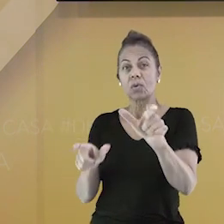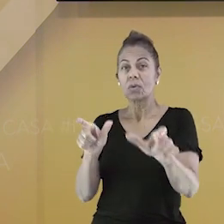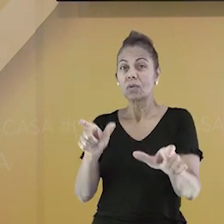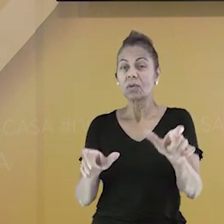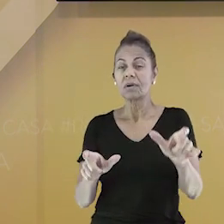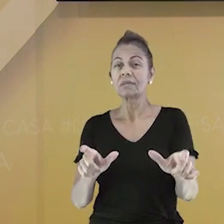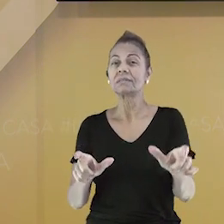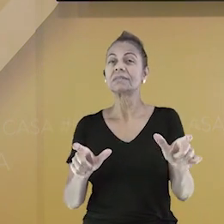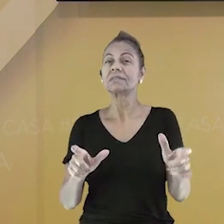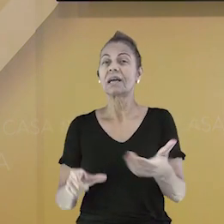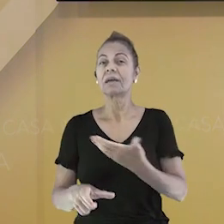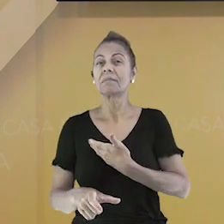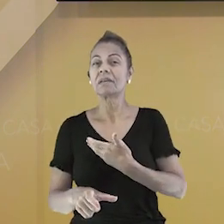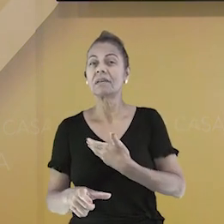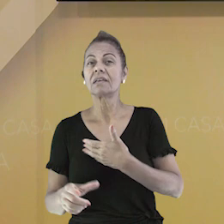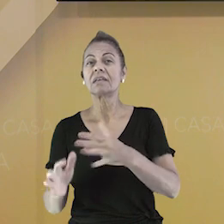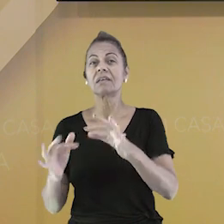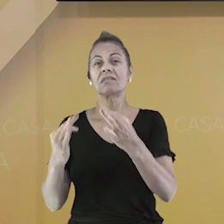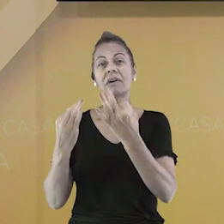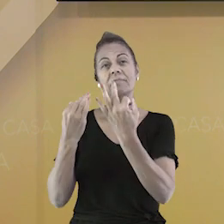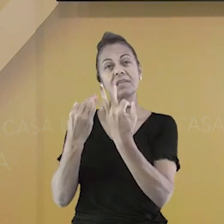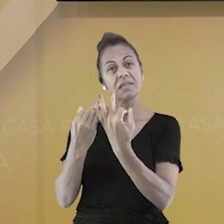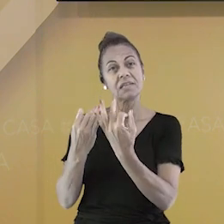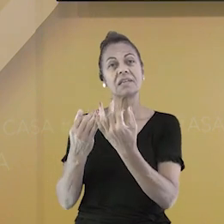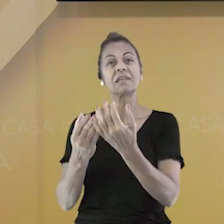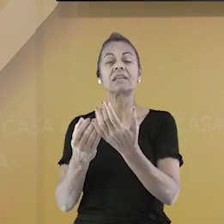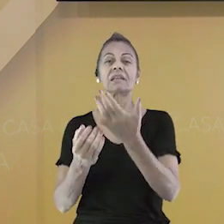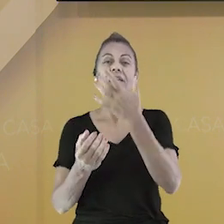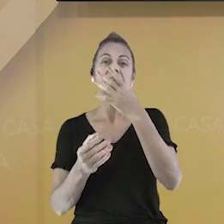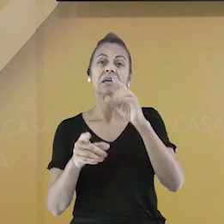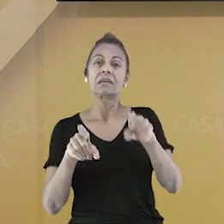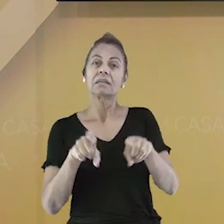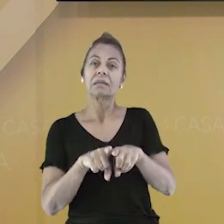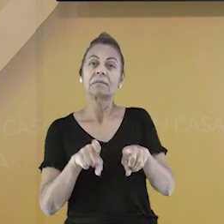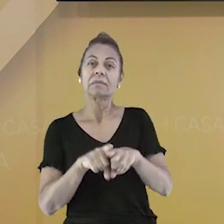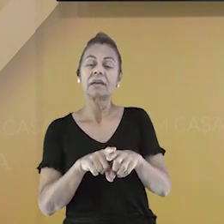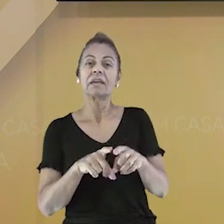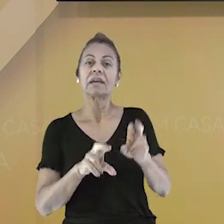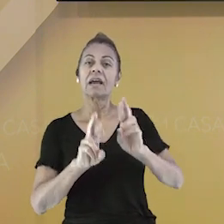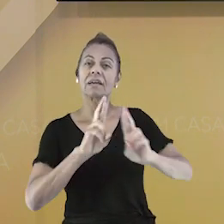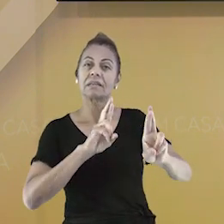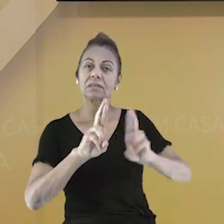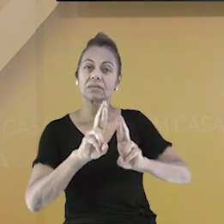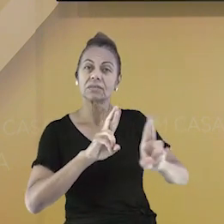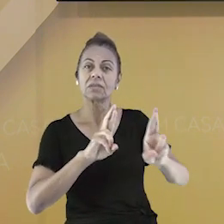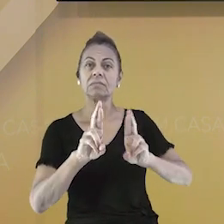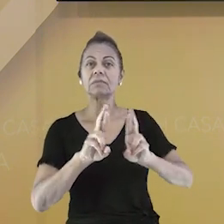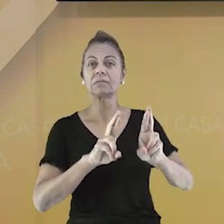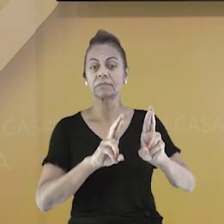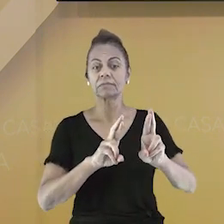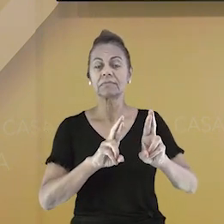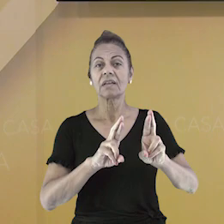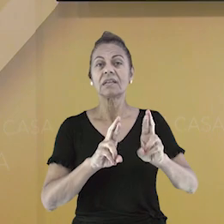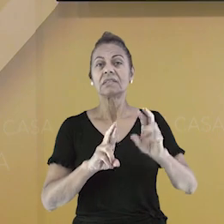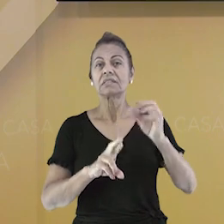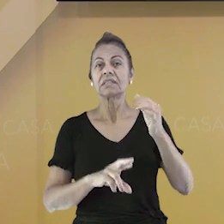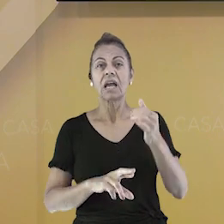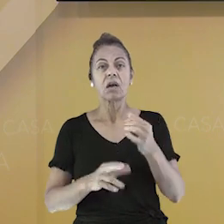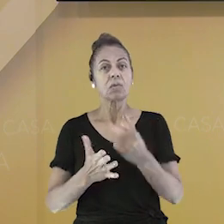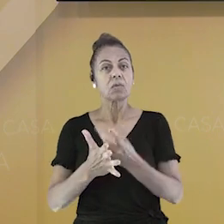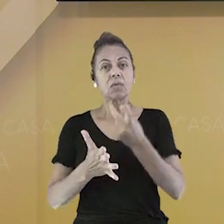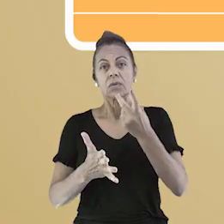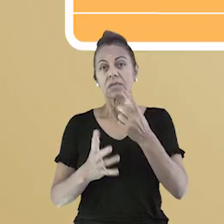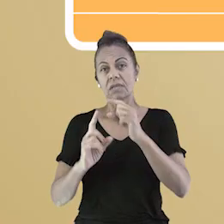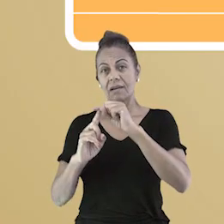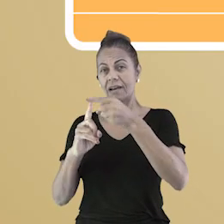família, quanto para as pessoas de seus outros círculos de amizade, né? Seus círculos de afetividade, seus amigos e outras pessoas com as quais se